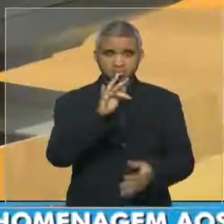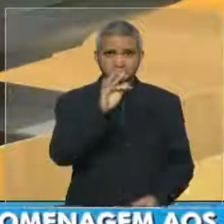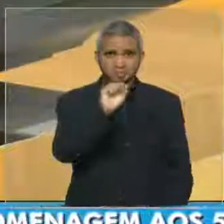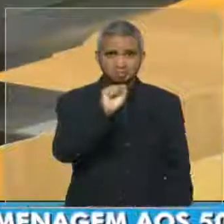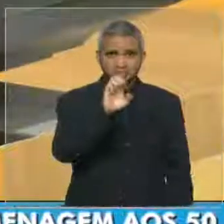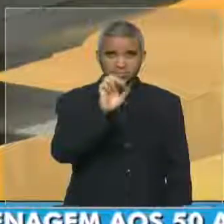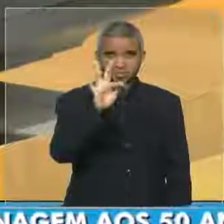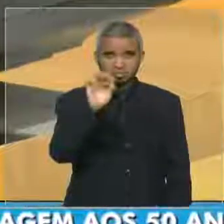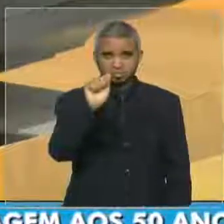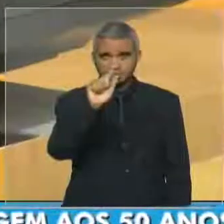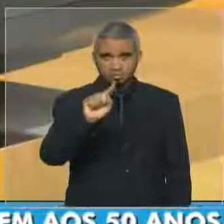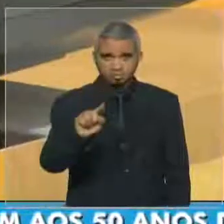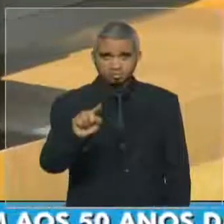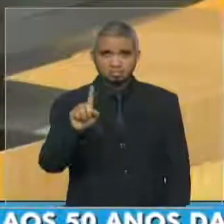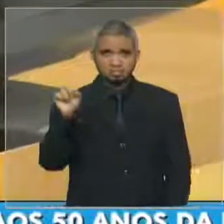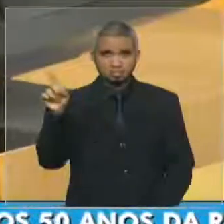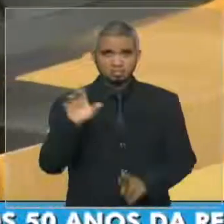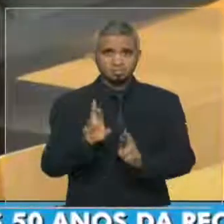governador Flávio Dino.